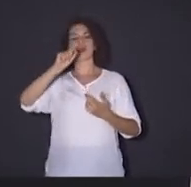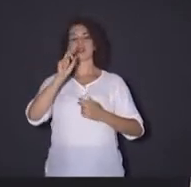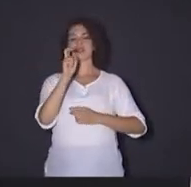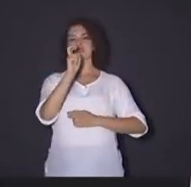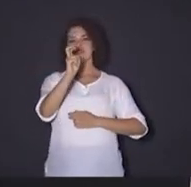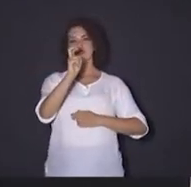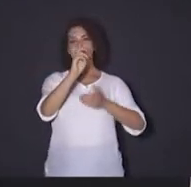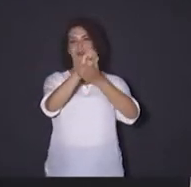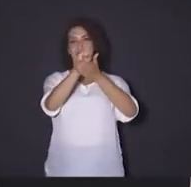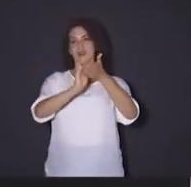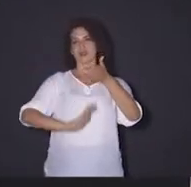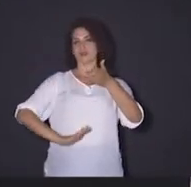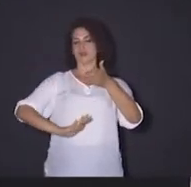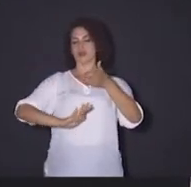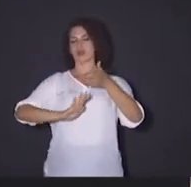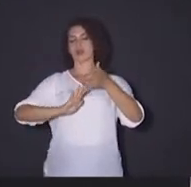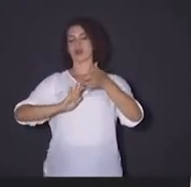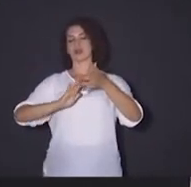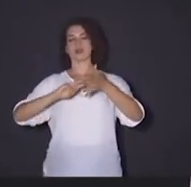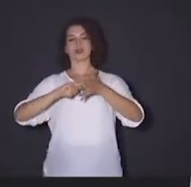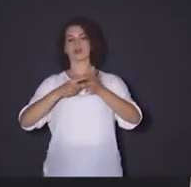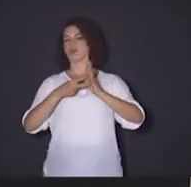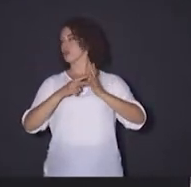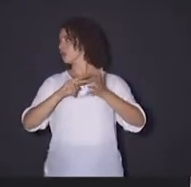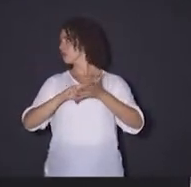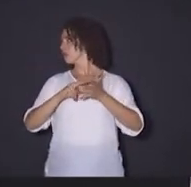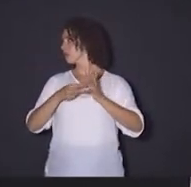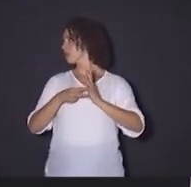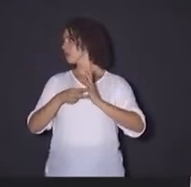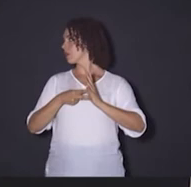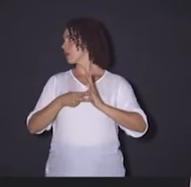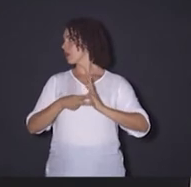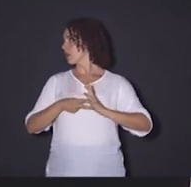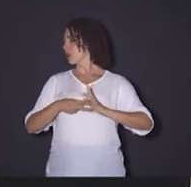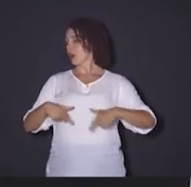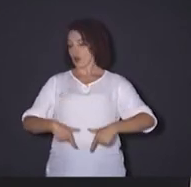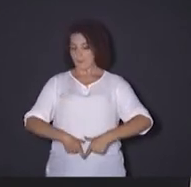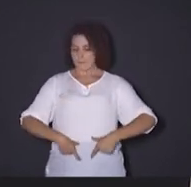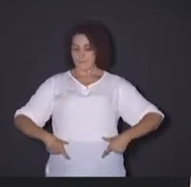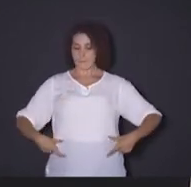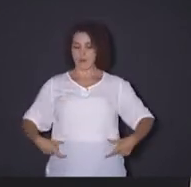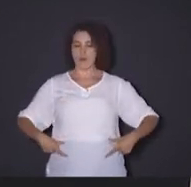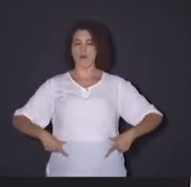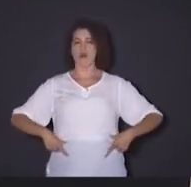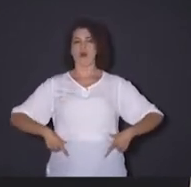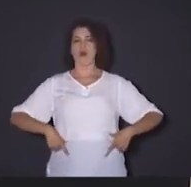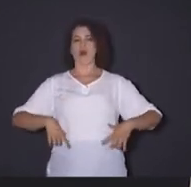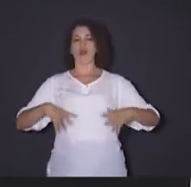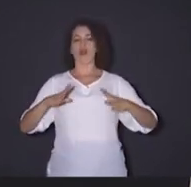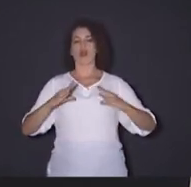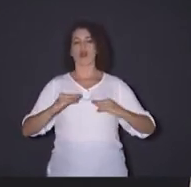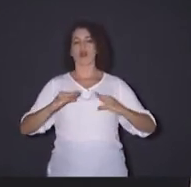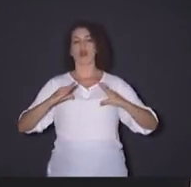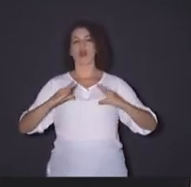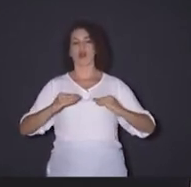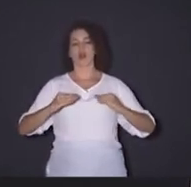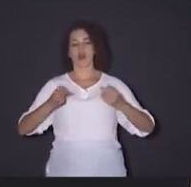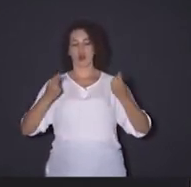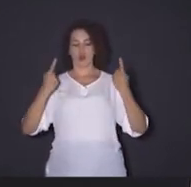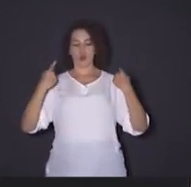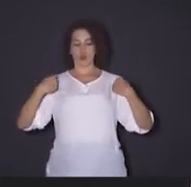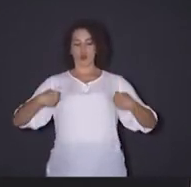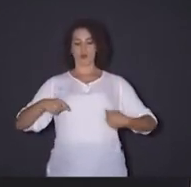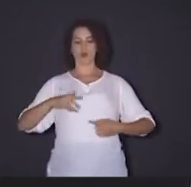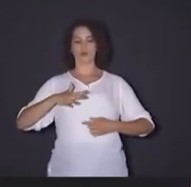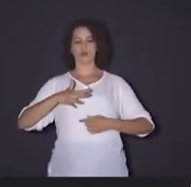que ele diz tensão nessa parte da pélvis ea o corpo dela começa a tremer encostado na